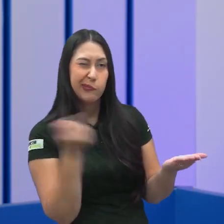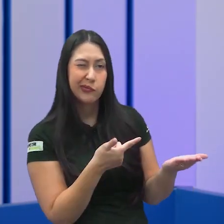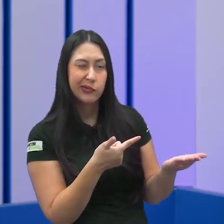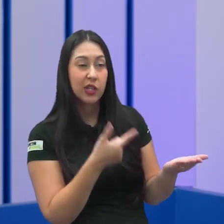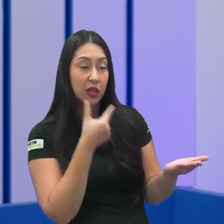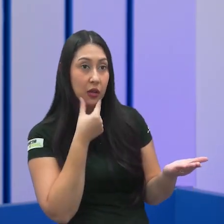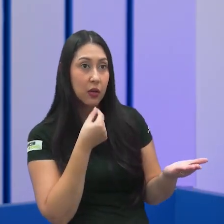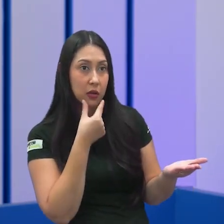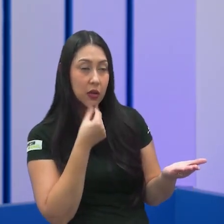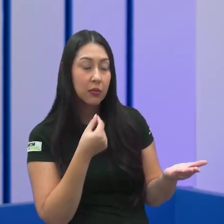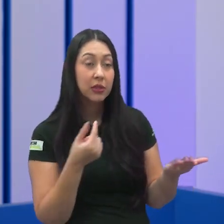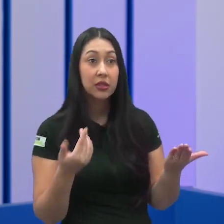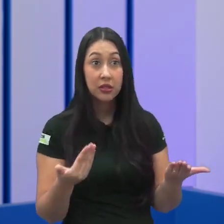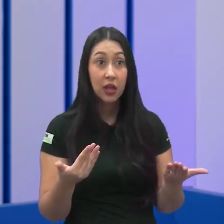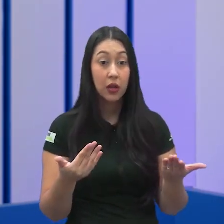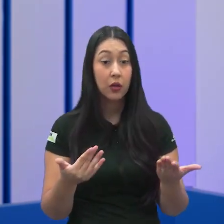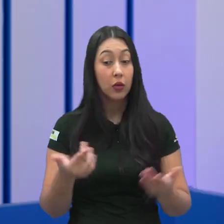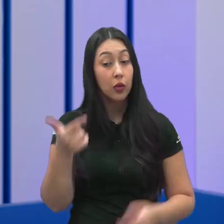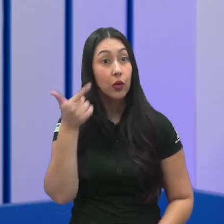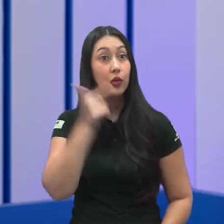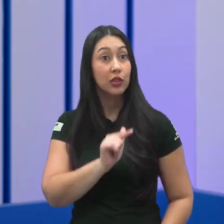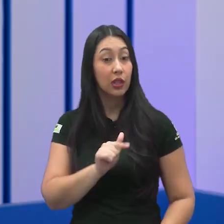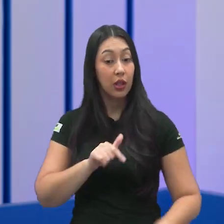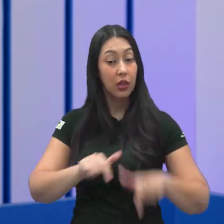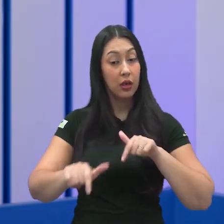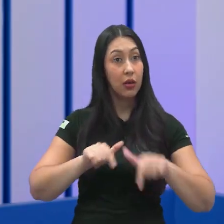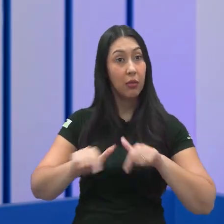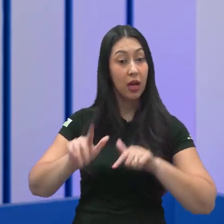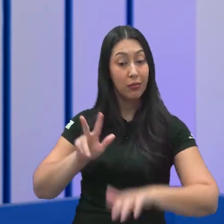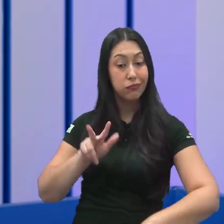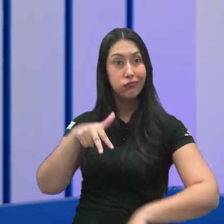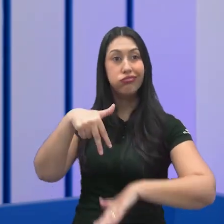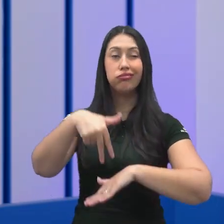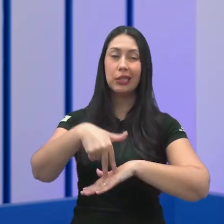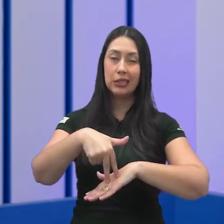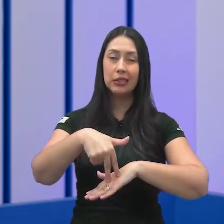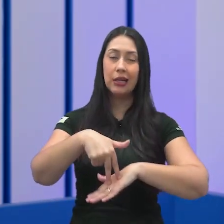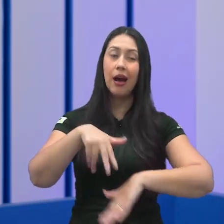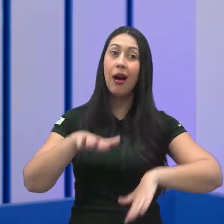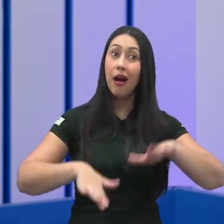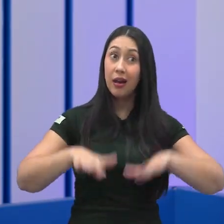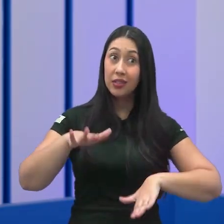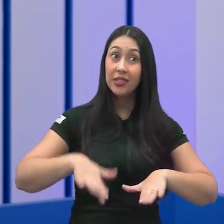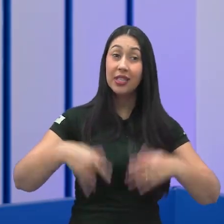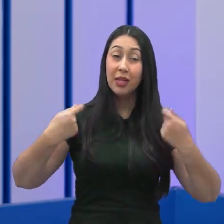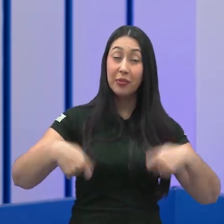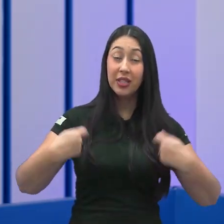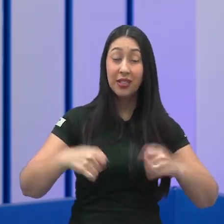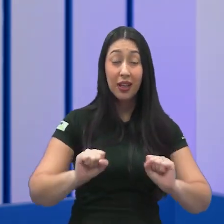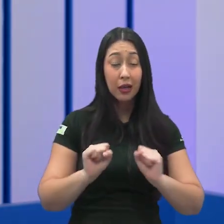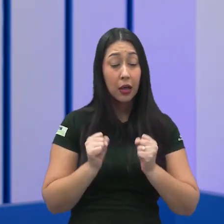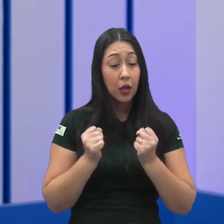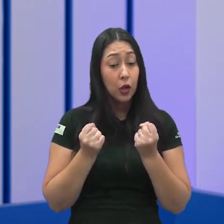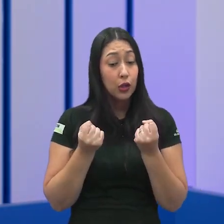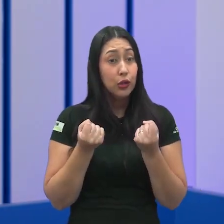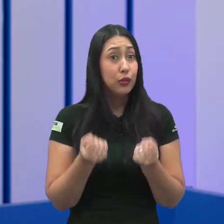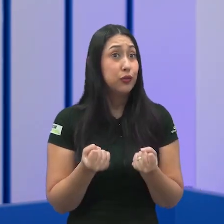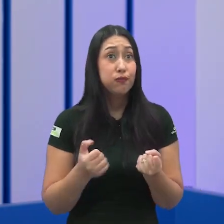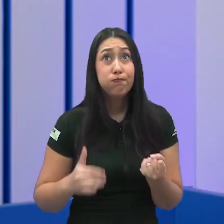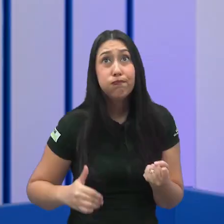relacionada aos homens. Então, esse posto de trabalho alcançado para se manter, às vezes essa mulher ela precisa se